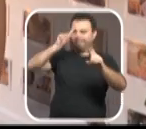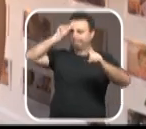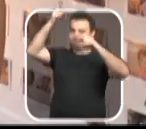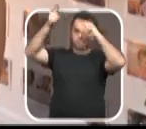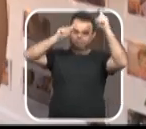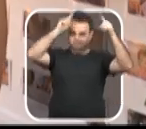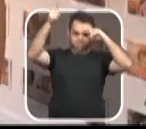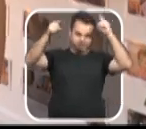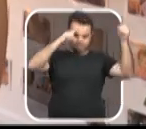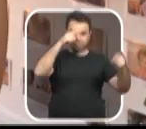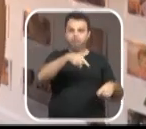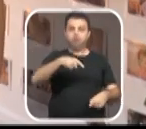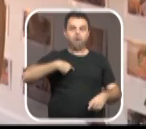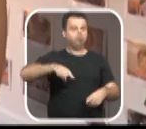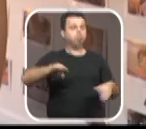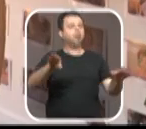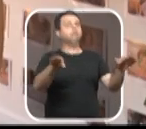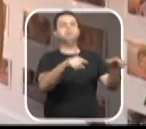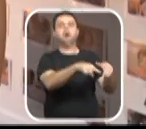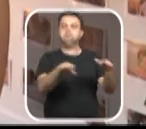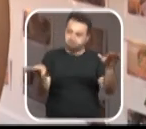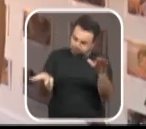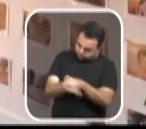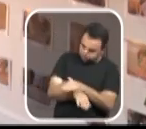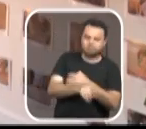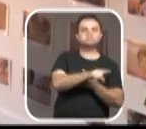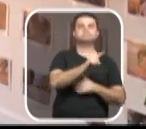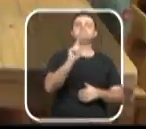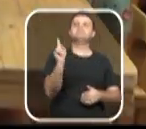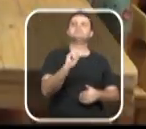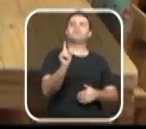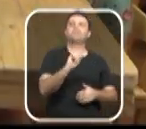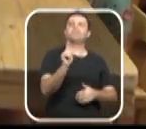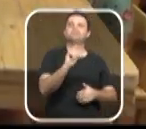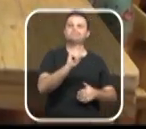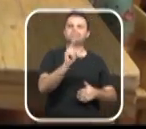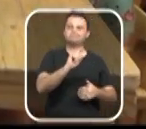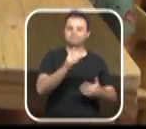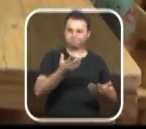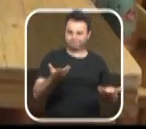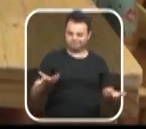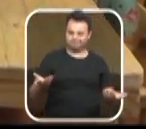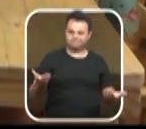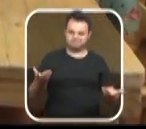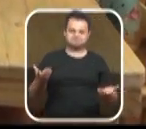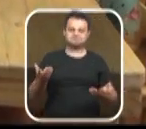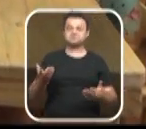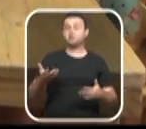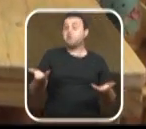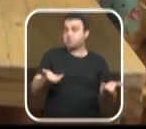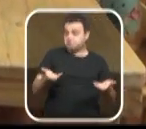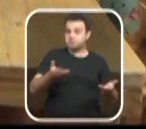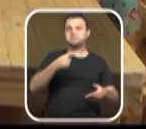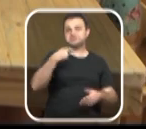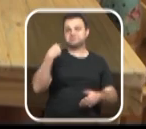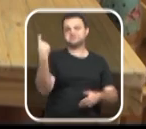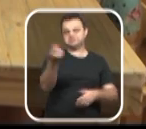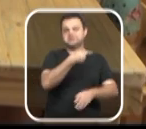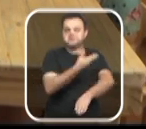objeto daquela cultura, então a cultura viria, né, nessa hipótese com a qual a gente inclusive trabalha hoje muito fortemente,